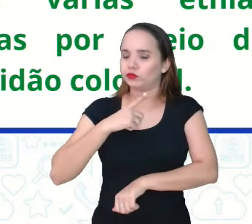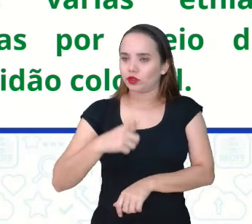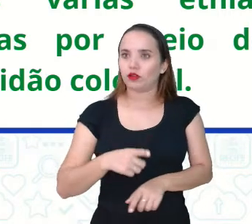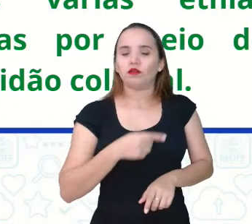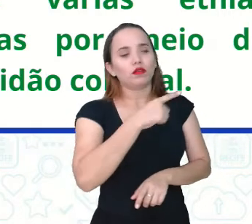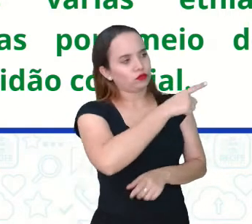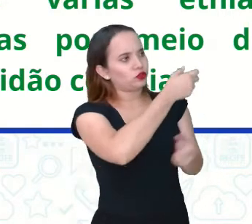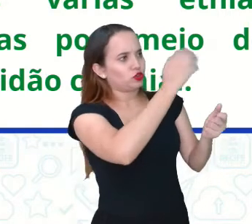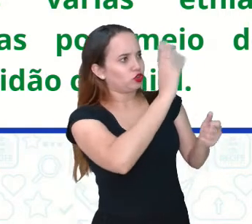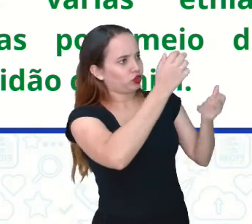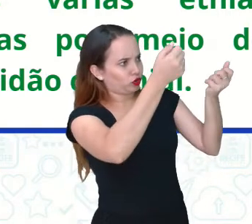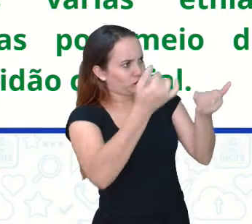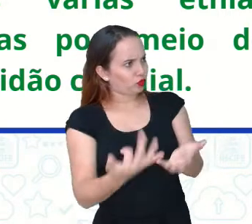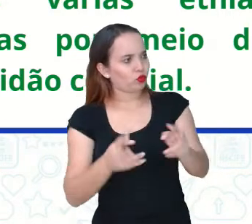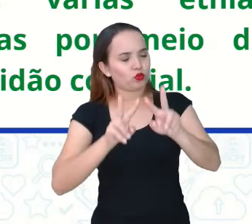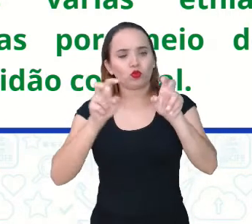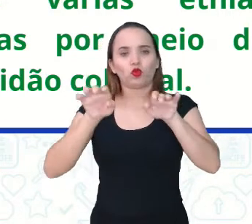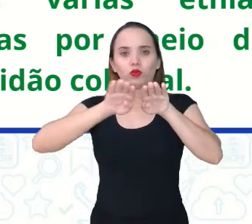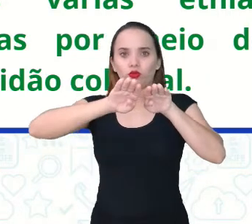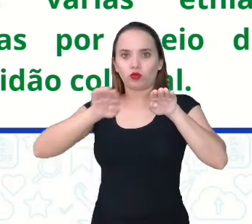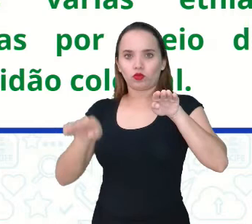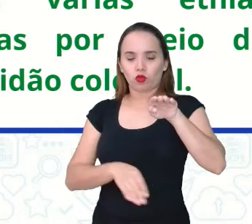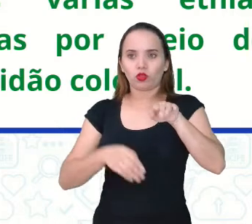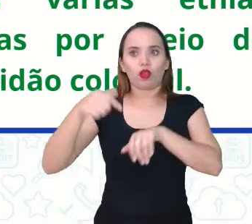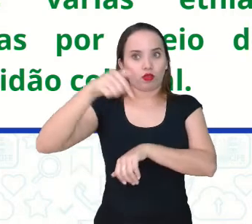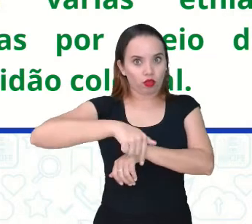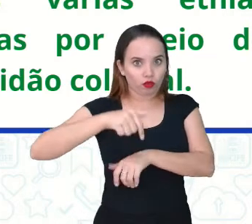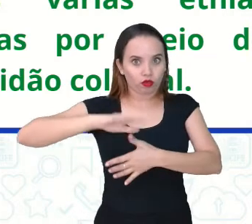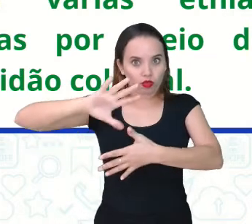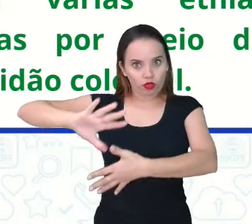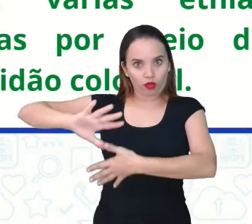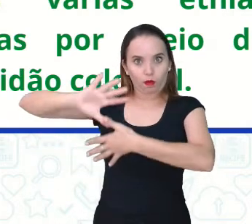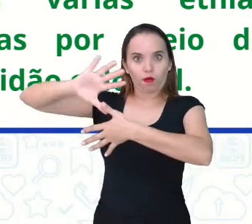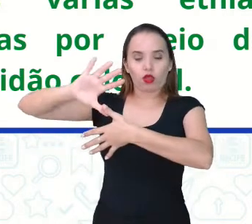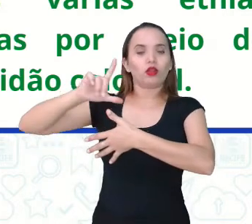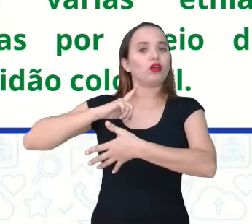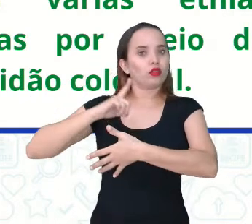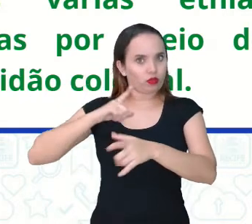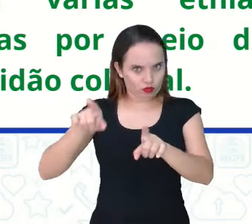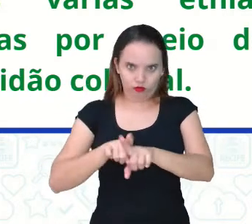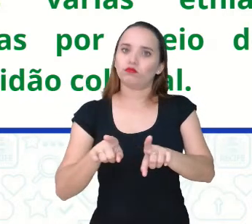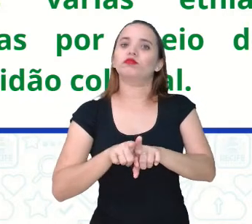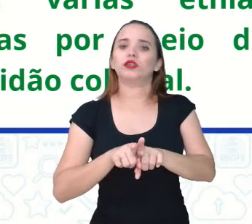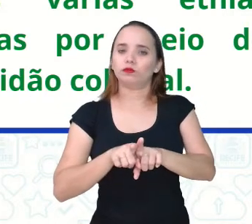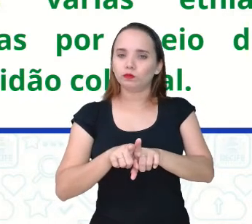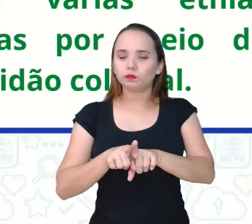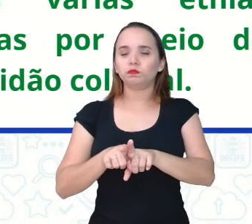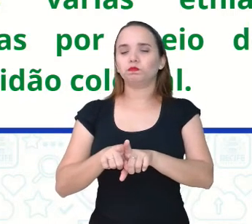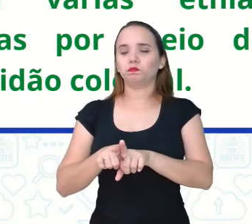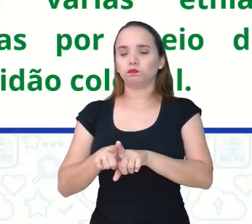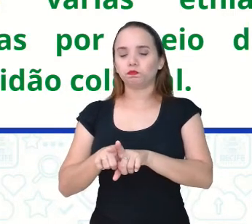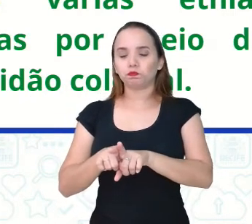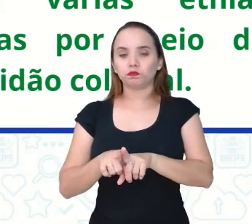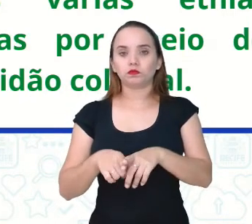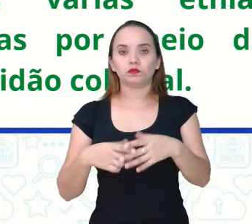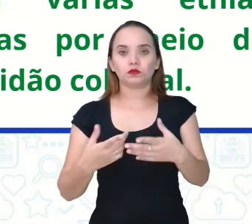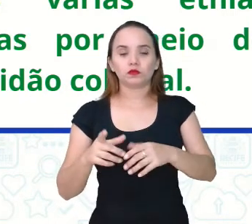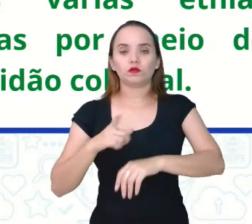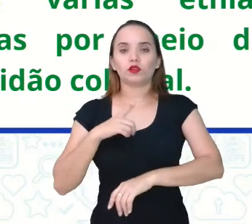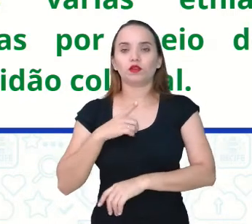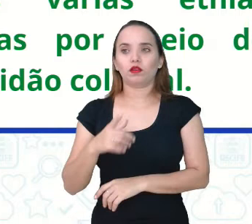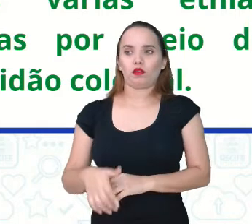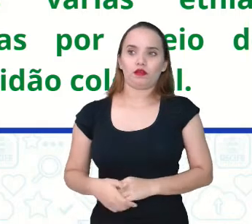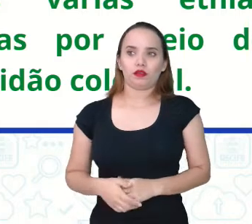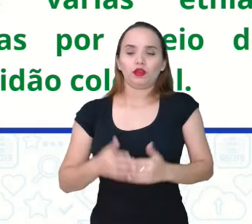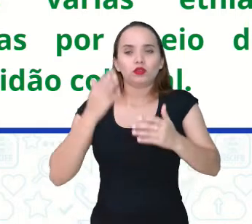sociais, né? A gente vai encontrar também na América grandes desigualdades sociais. Então, habitantes, a gente sabe